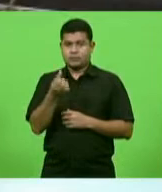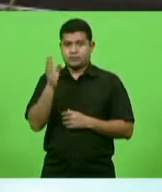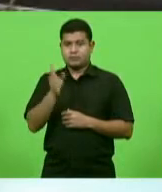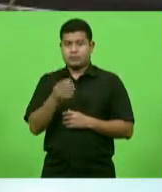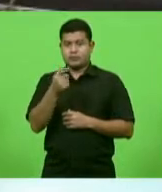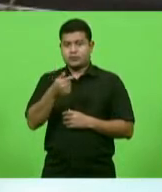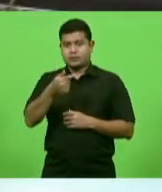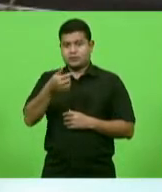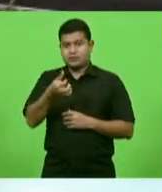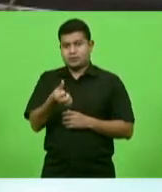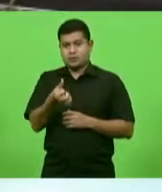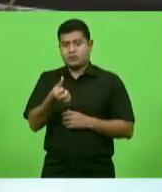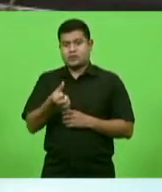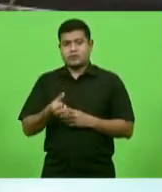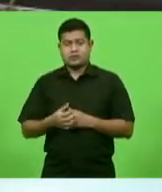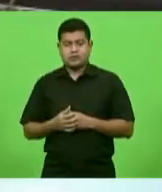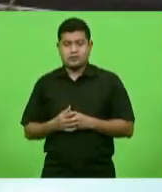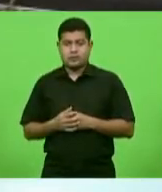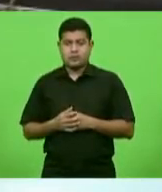8436/76.